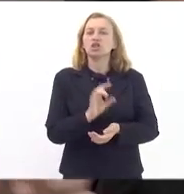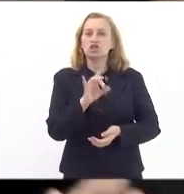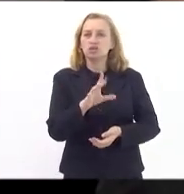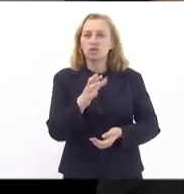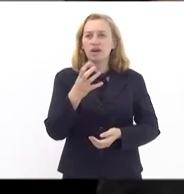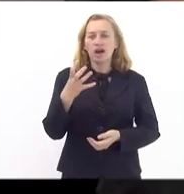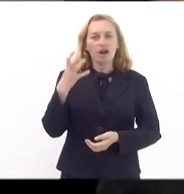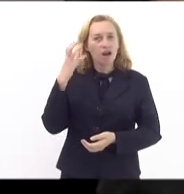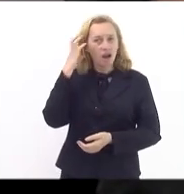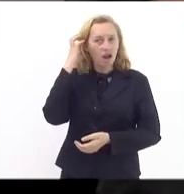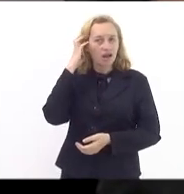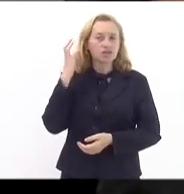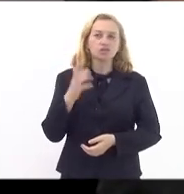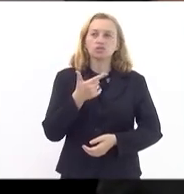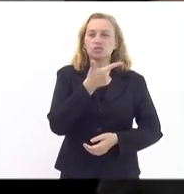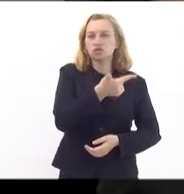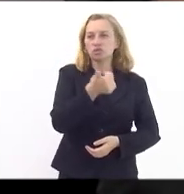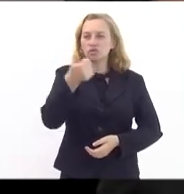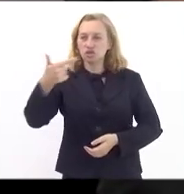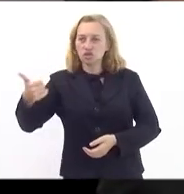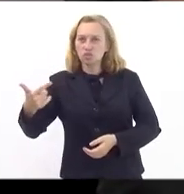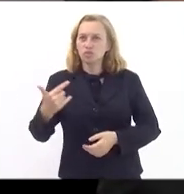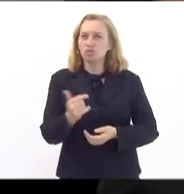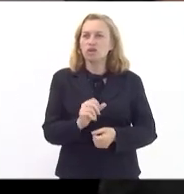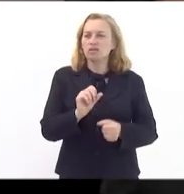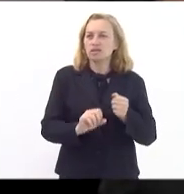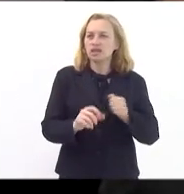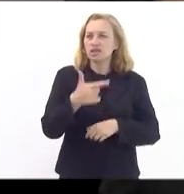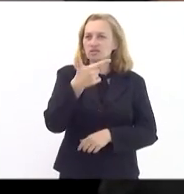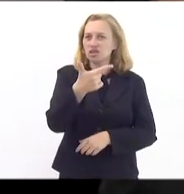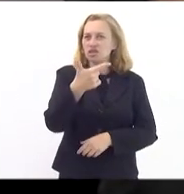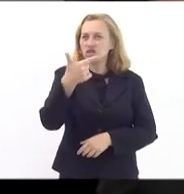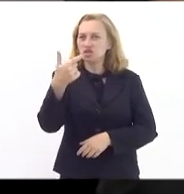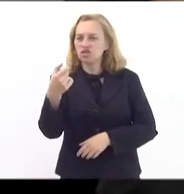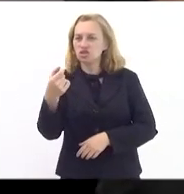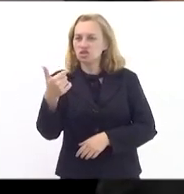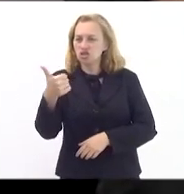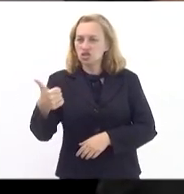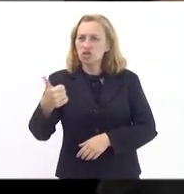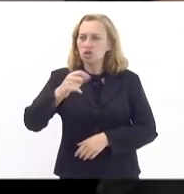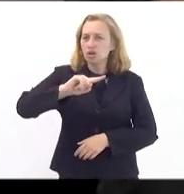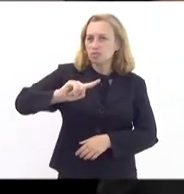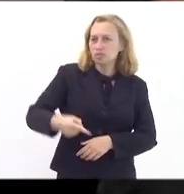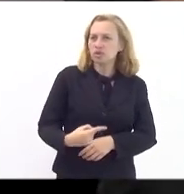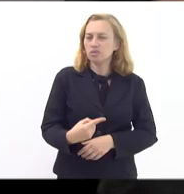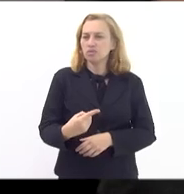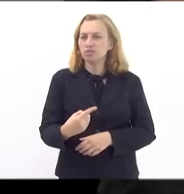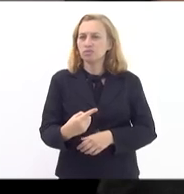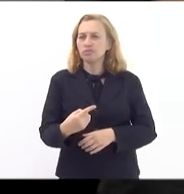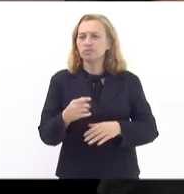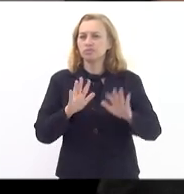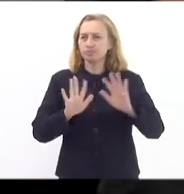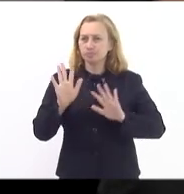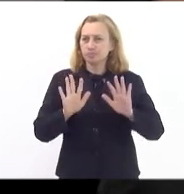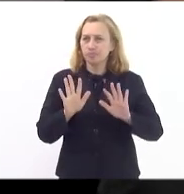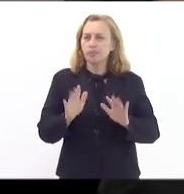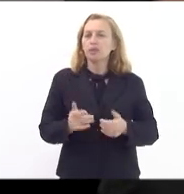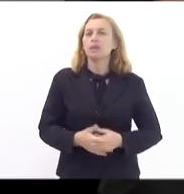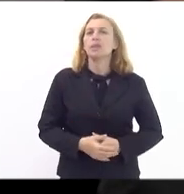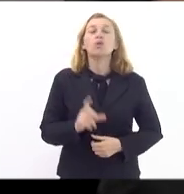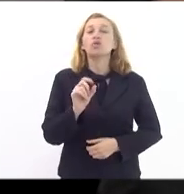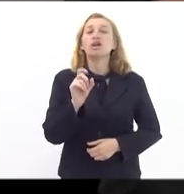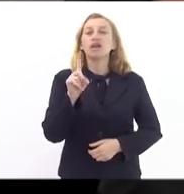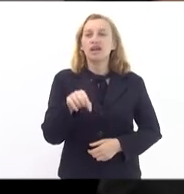licenciamento em 2021 foram feitos 21 mil operações de licenciamento o que que é o